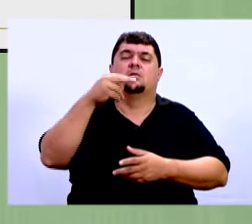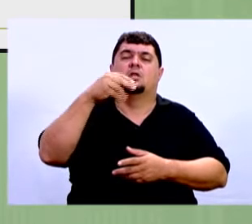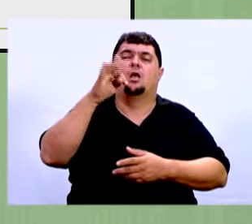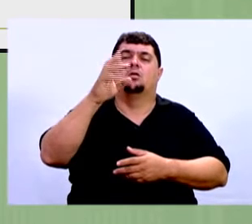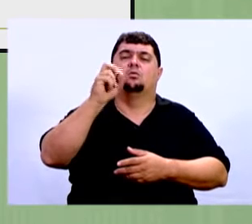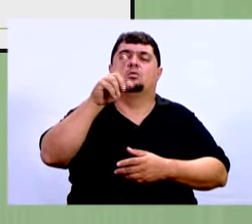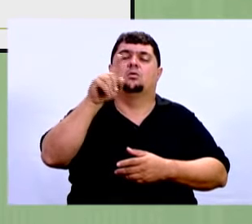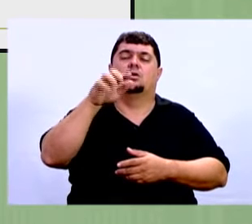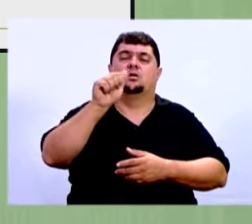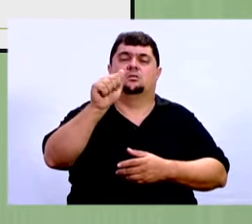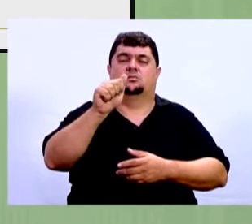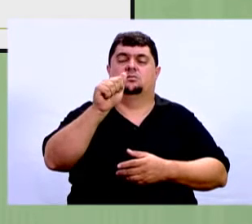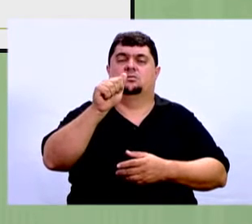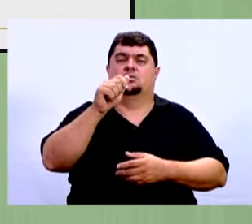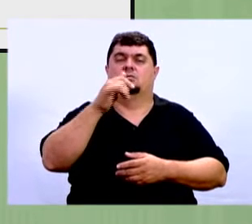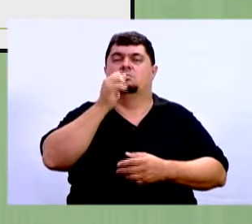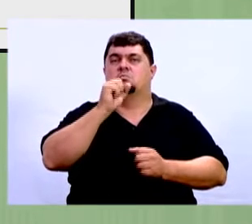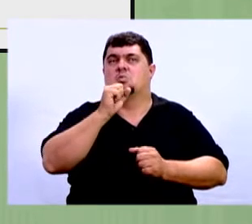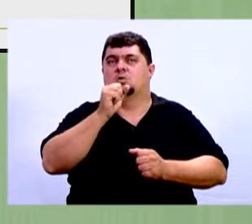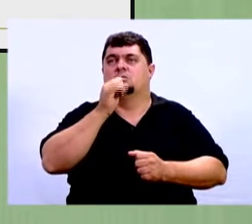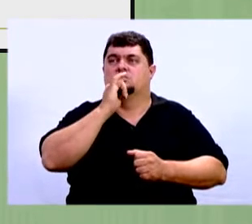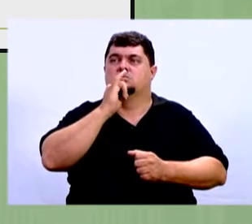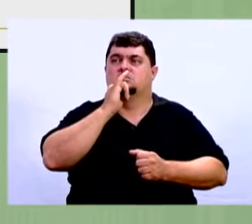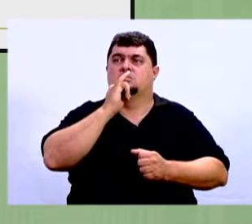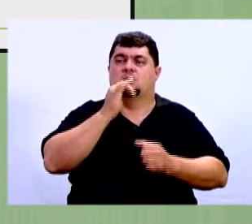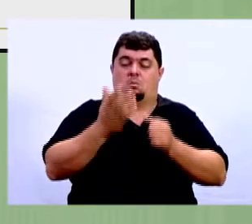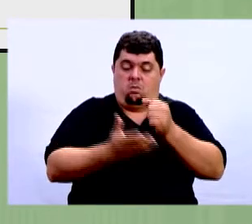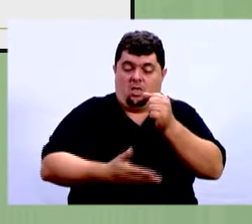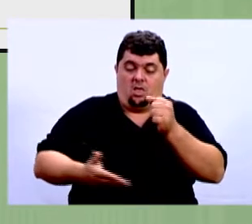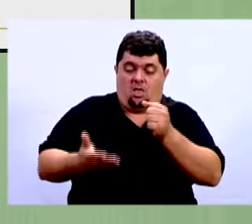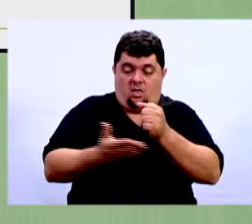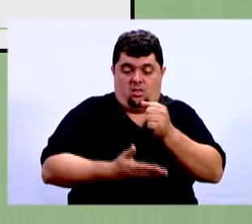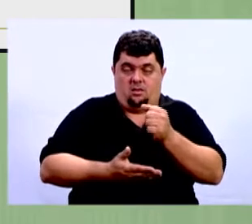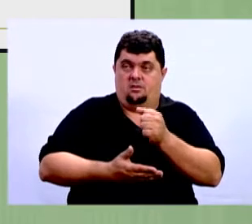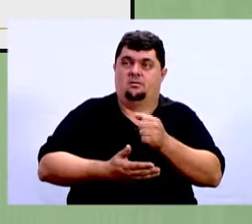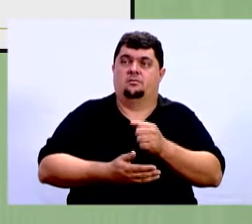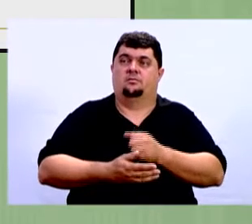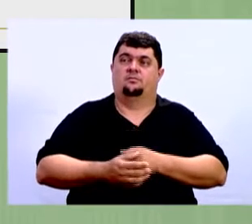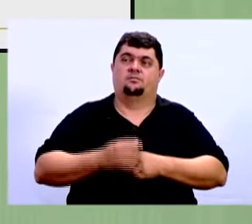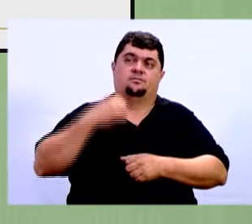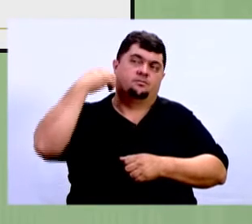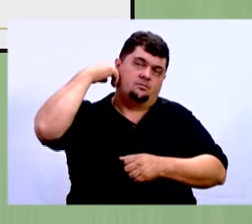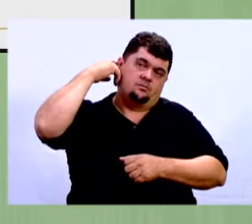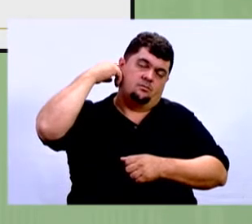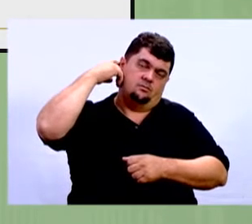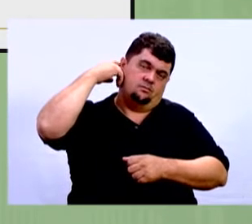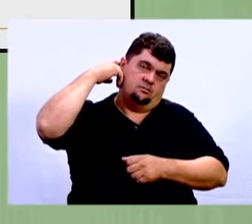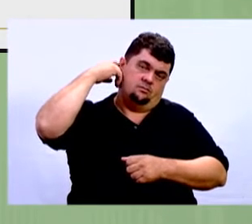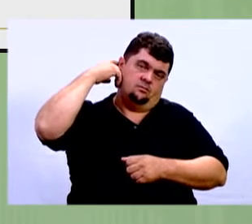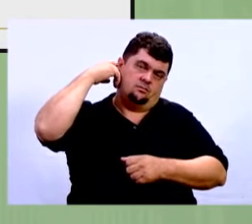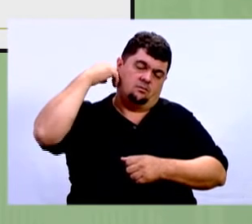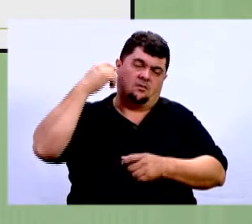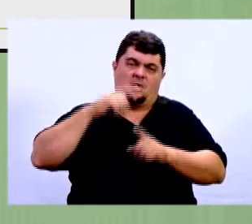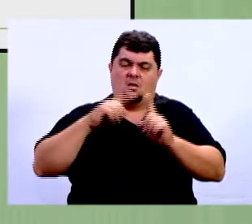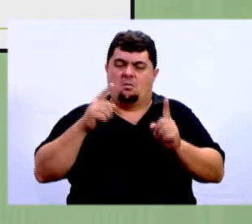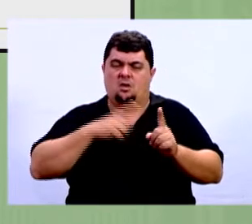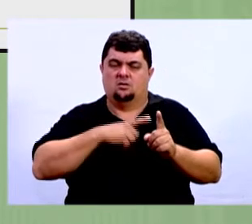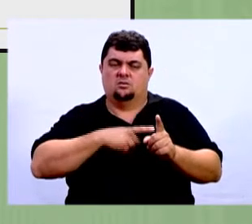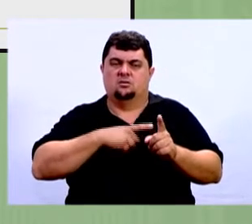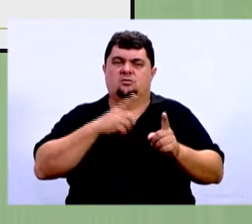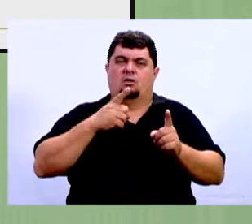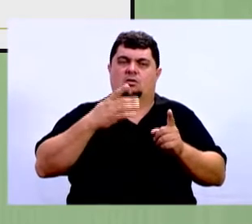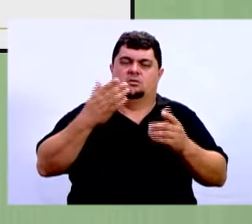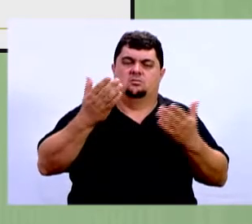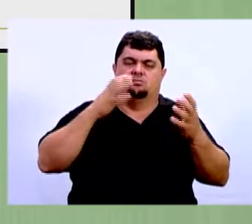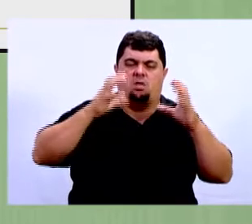se classifica quanto à natureza, ela pode ser básica, ou seja, é mais para a discussão da